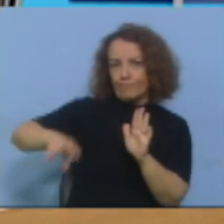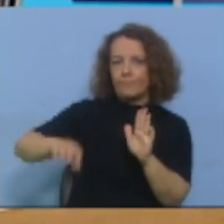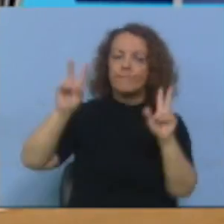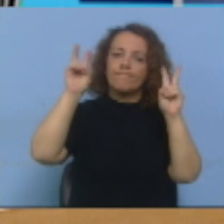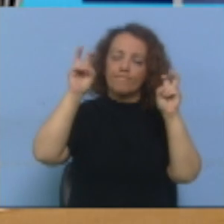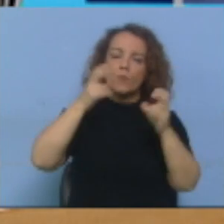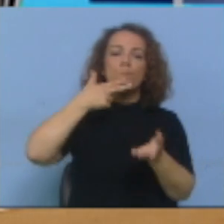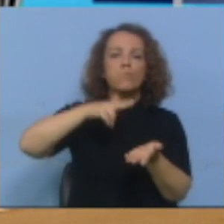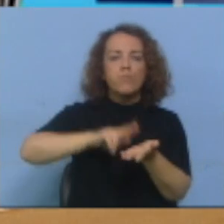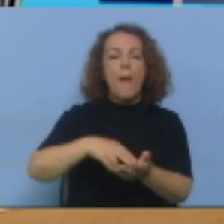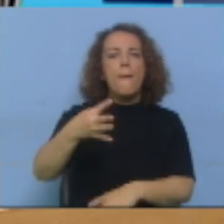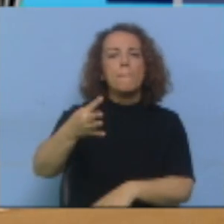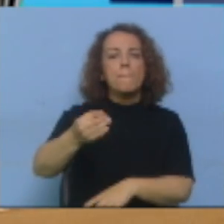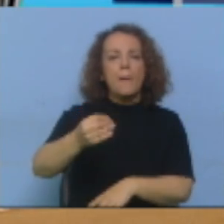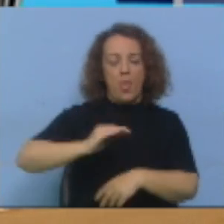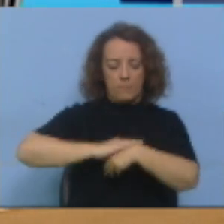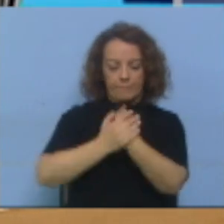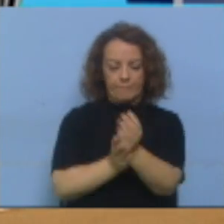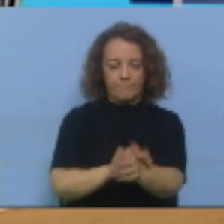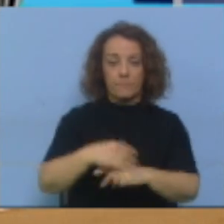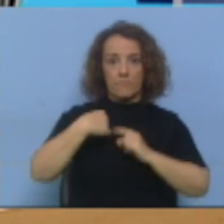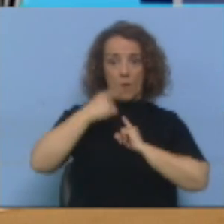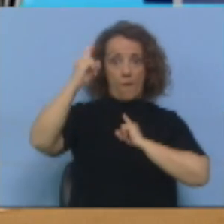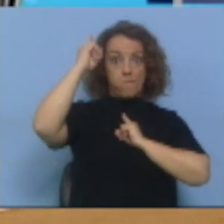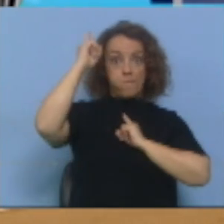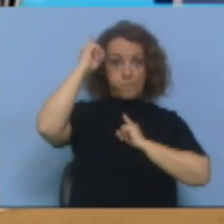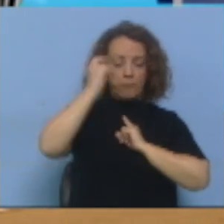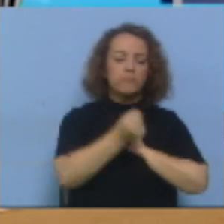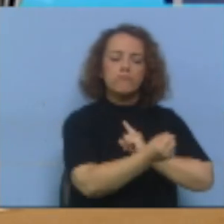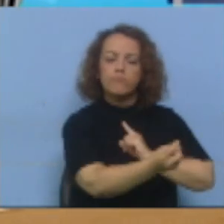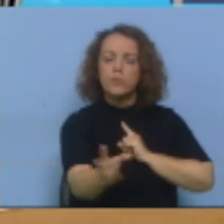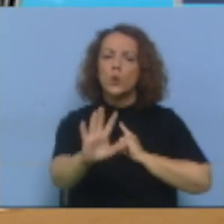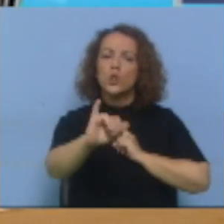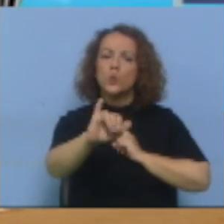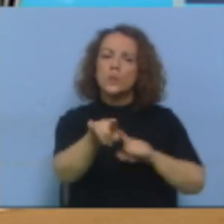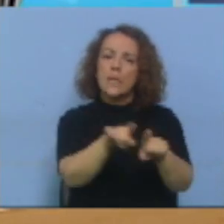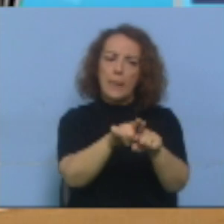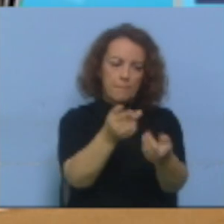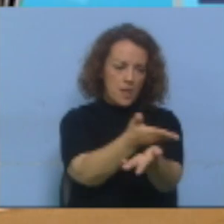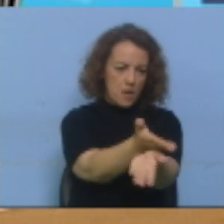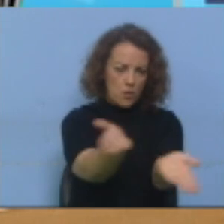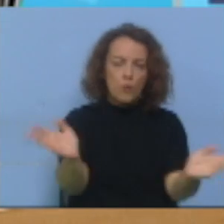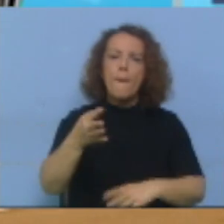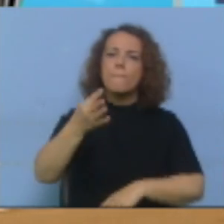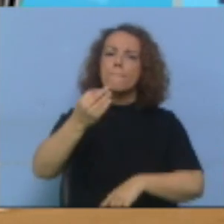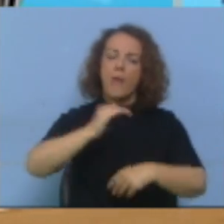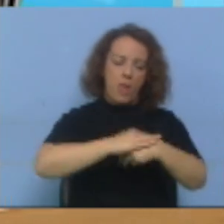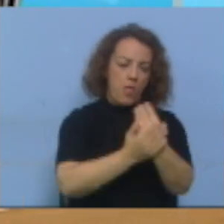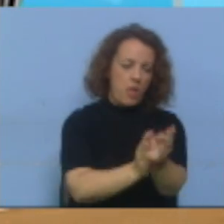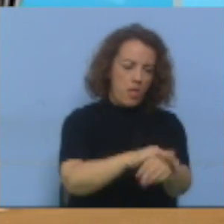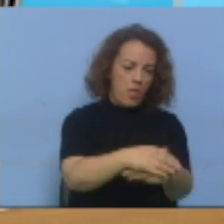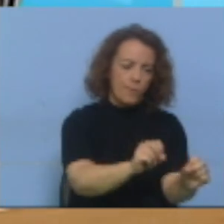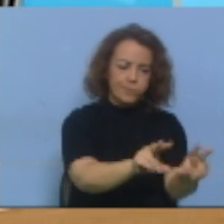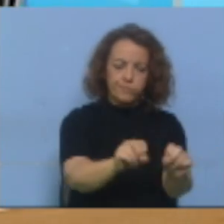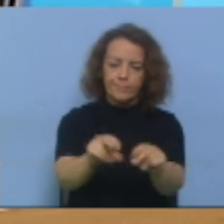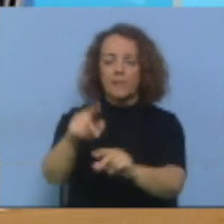do lava-pés, em que aquele que preside lava os pés a 12 irmãos, recuperando ou fazendo memória